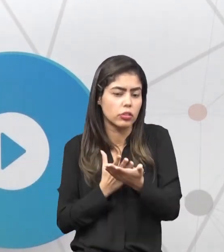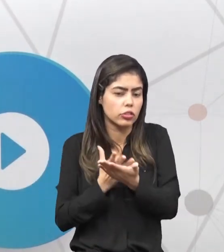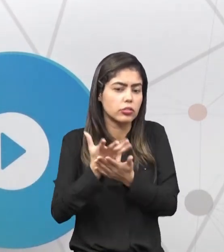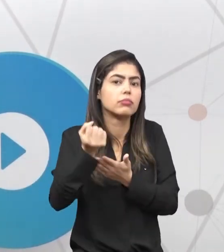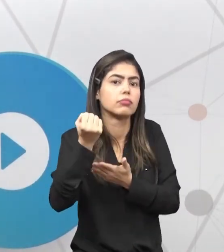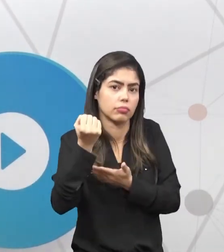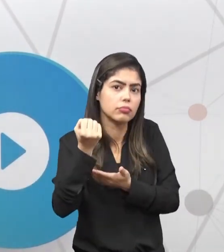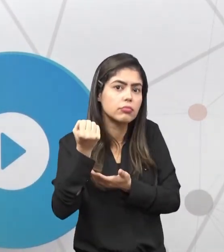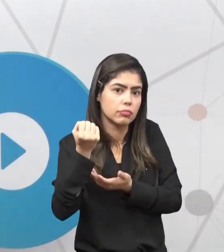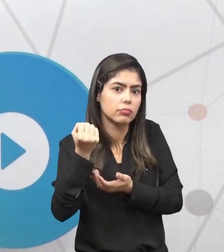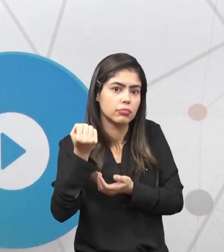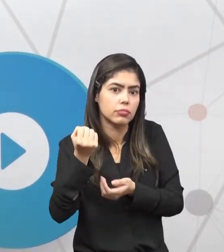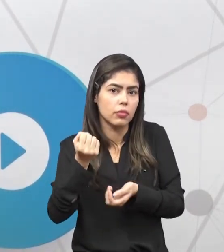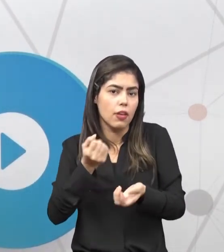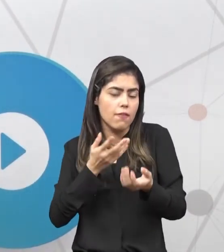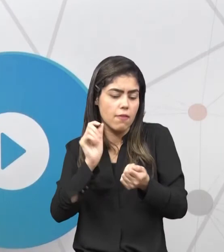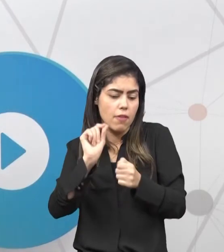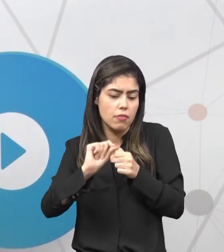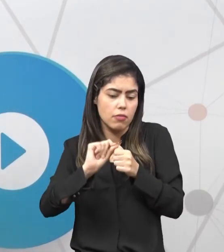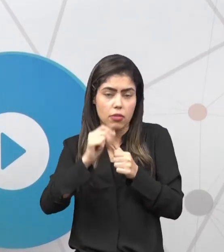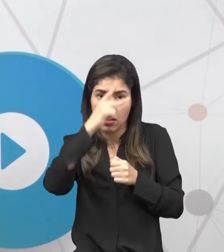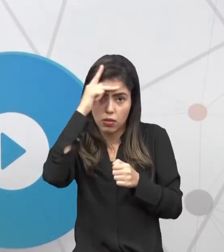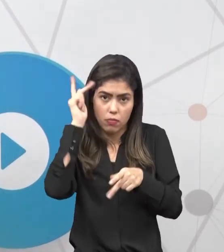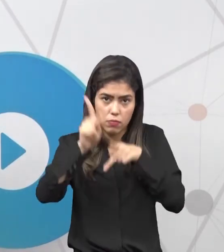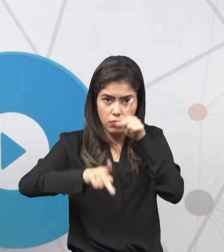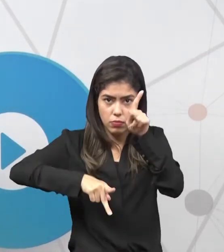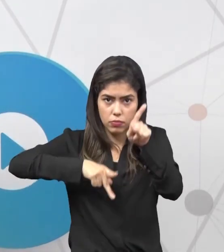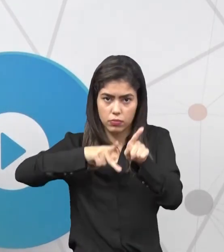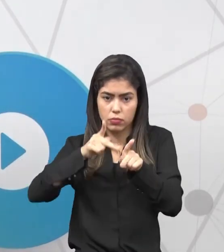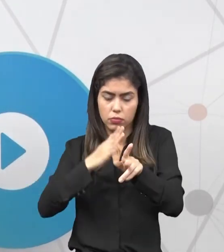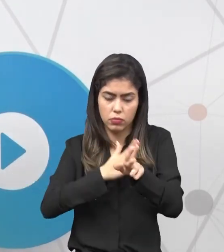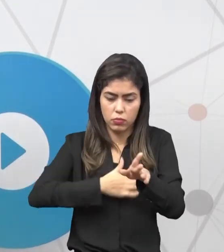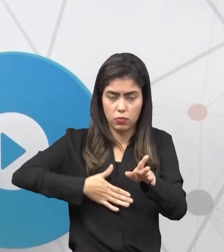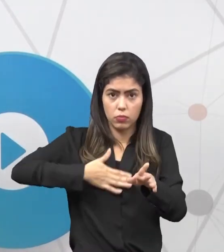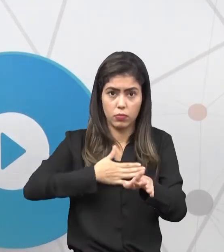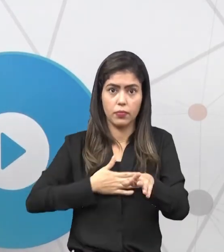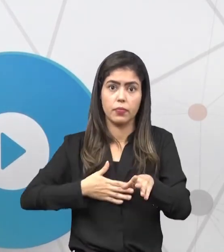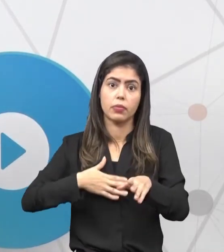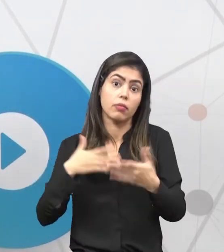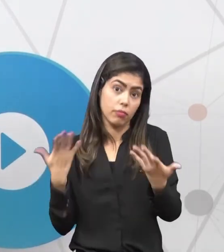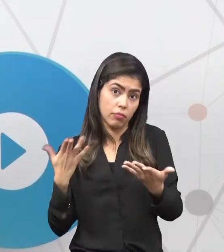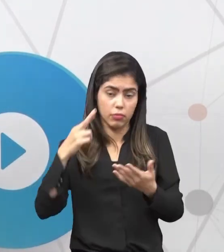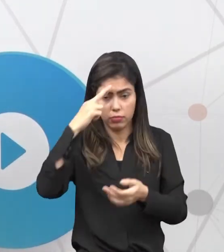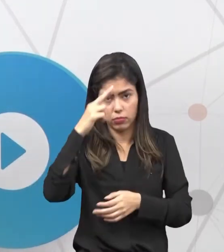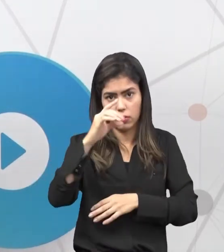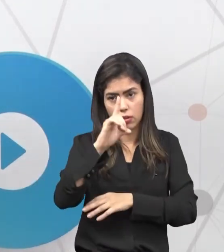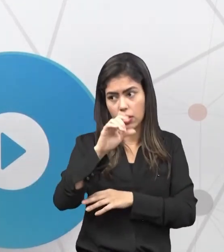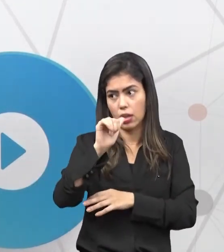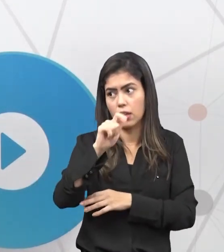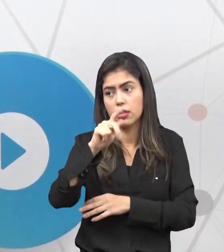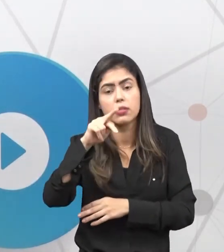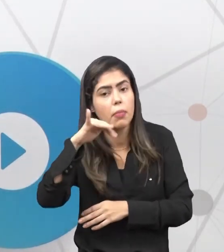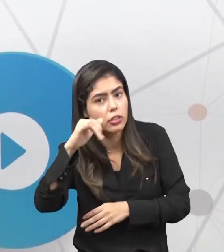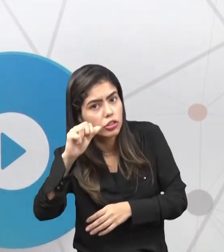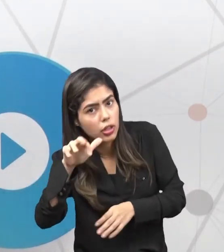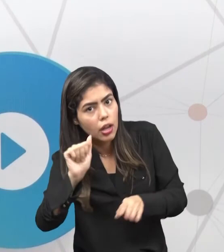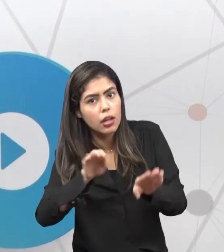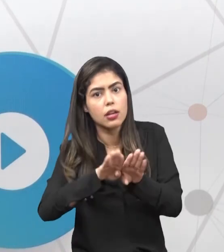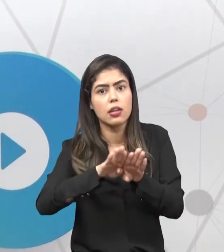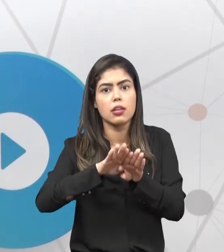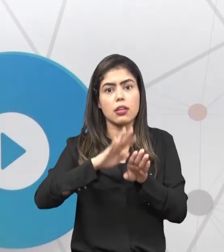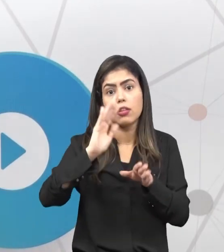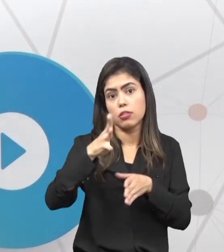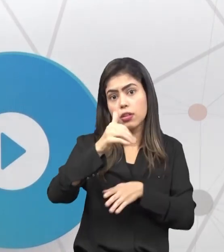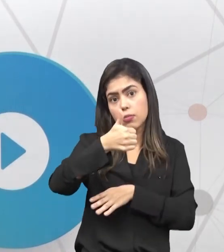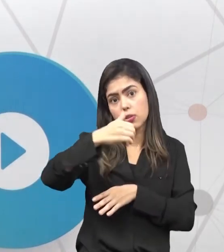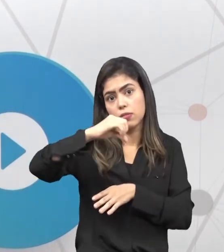conquistando, né, fazendo com que o povo gostasse dele. Então isso é uma dominação carismática. Por outro lado, em 1950 ele foi